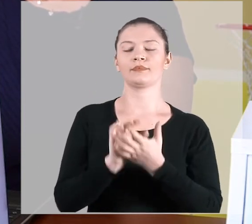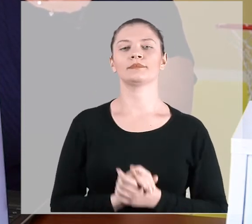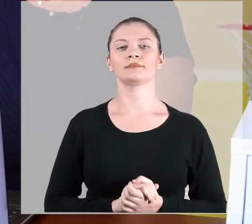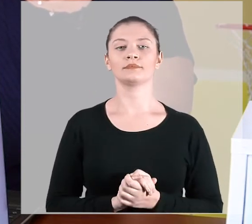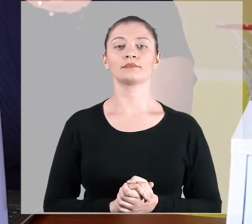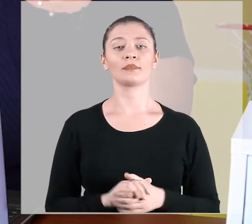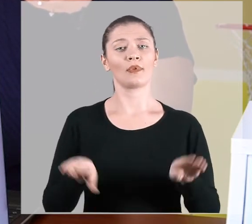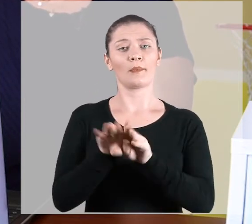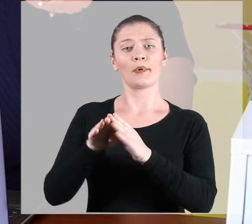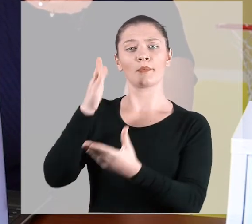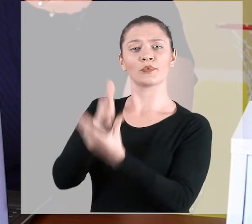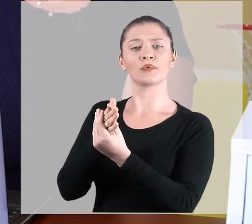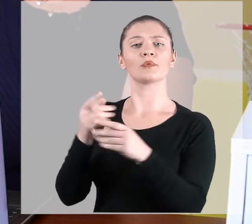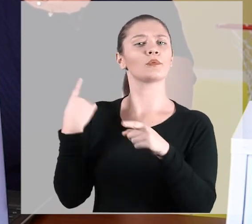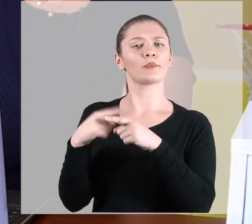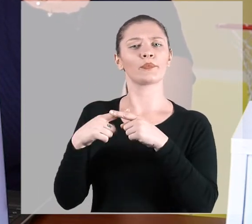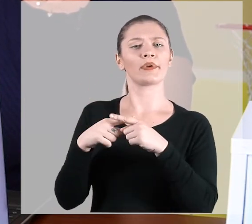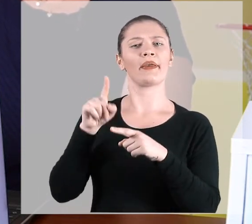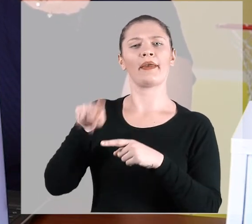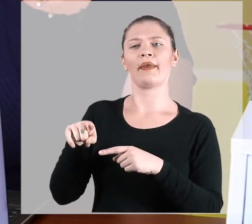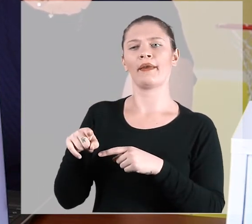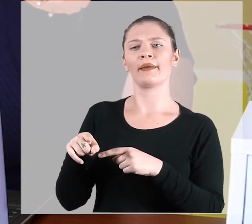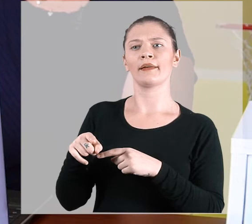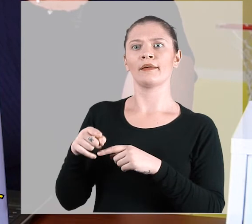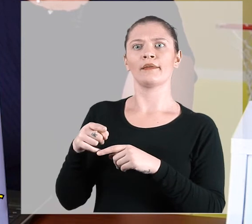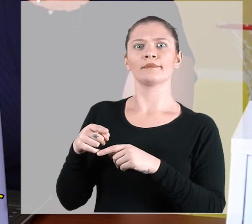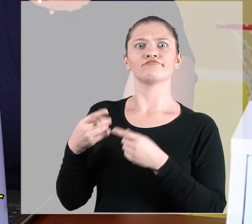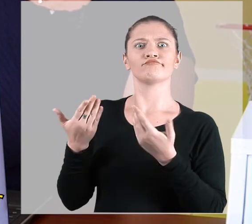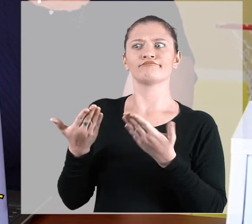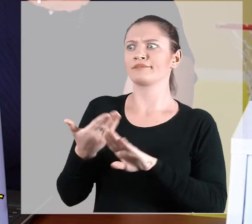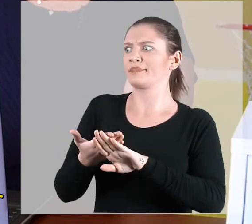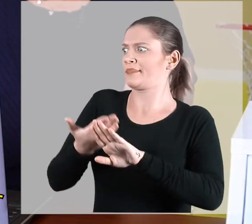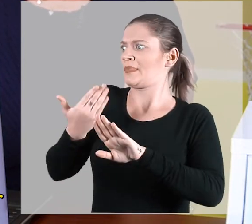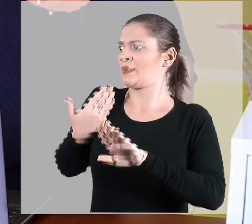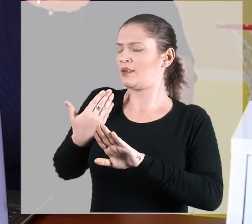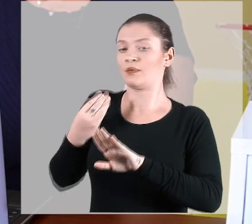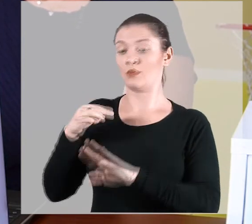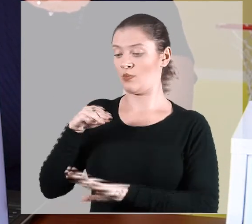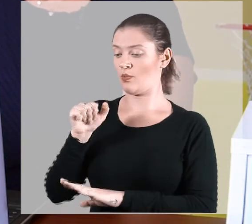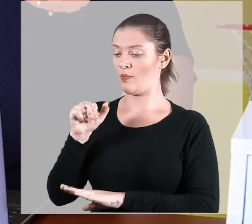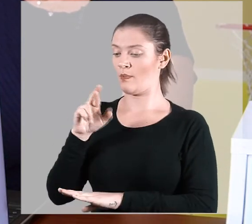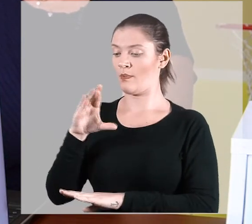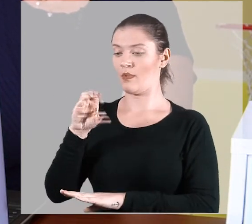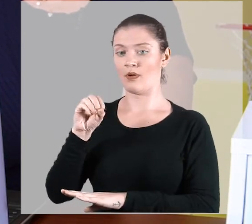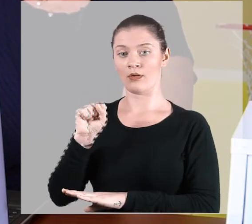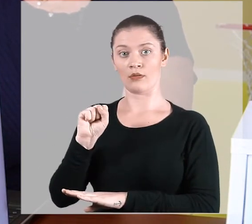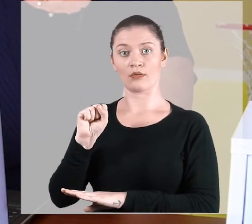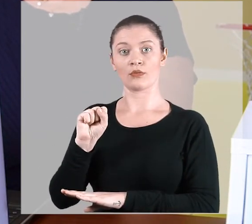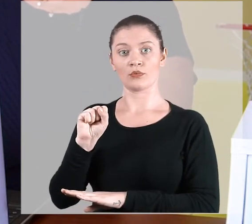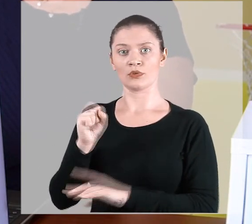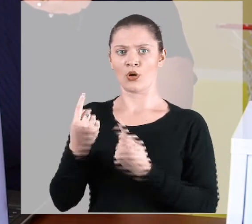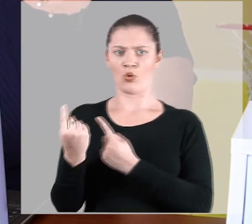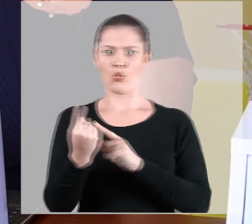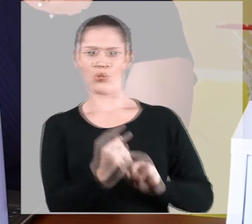ela processou porque ela disse que era muito cedo. Hoje ela está com 24 anos. E o Marcus Ivens era um diretor que era contra o que eles estavam fazendo,